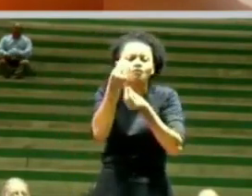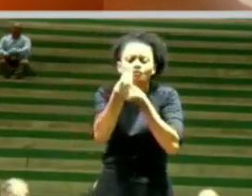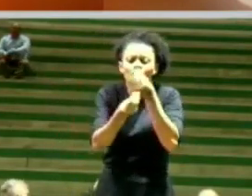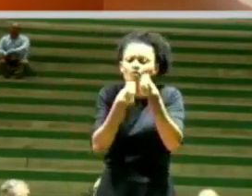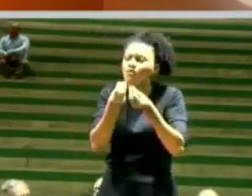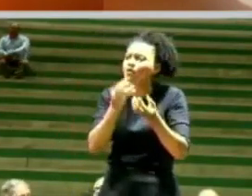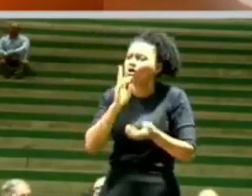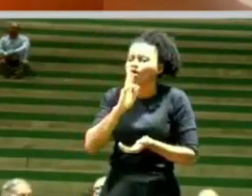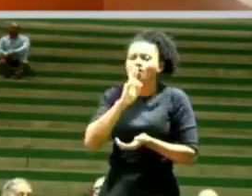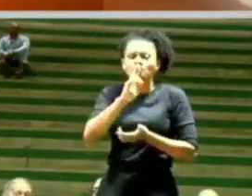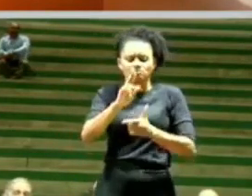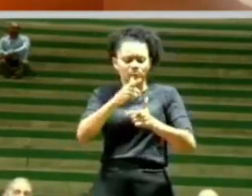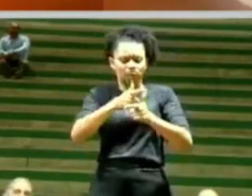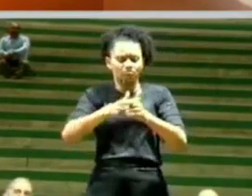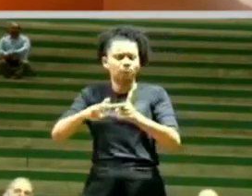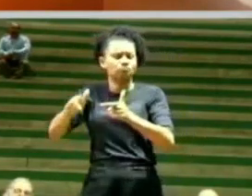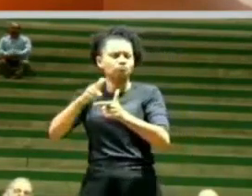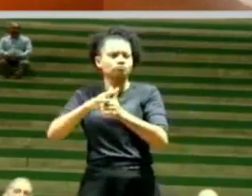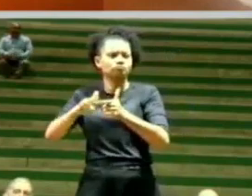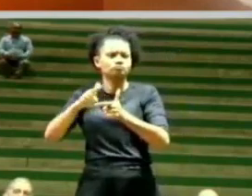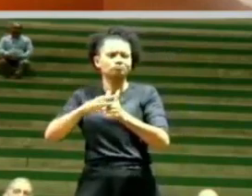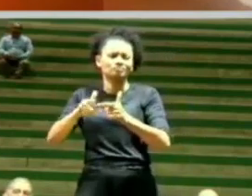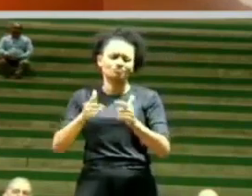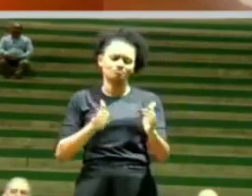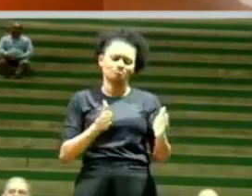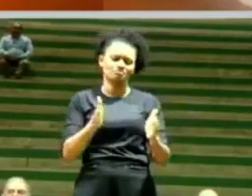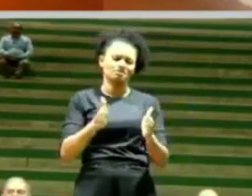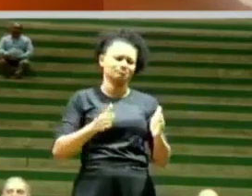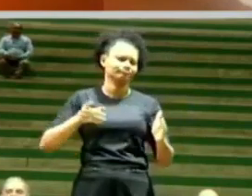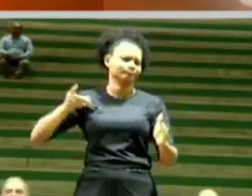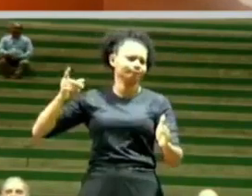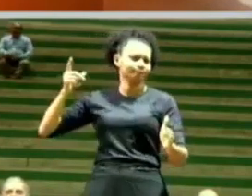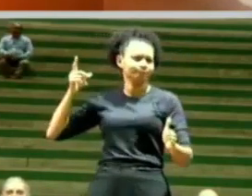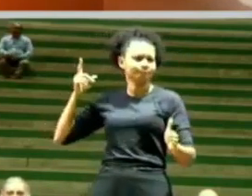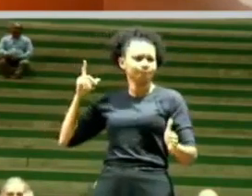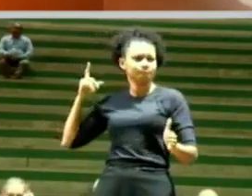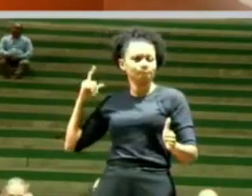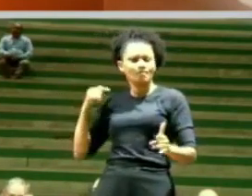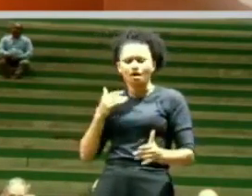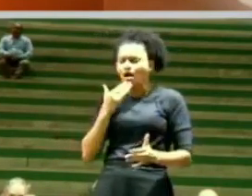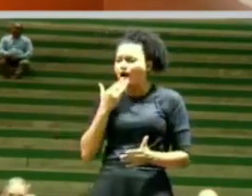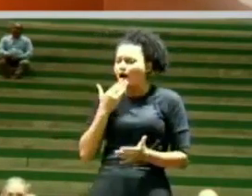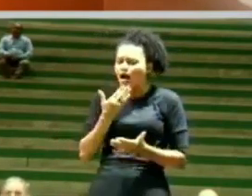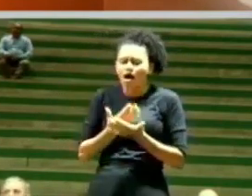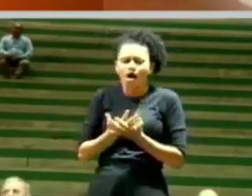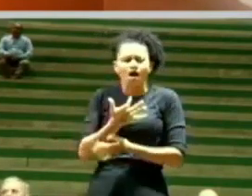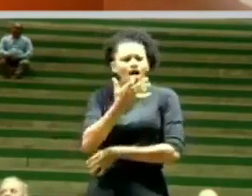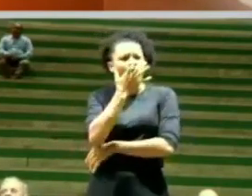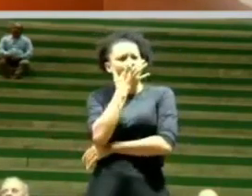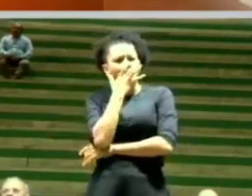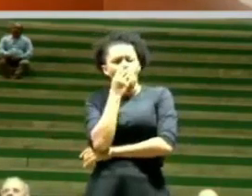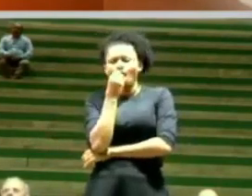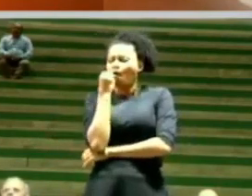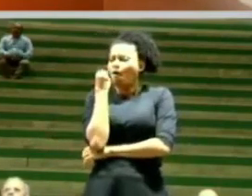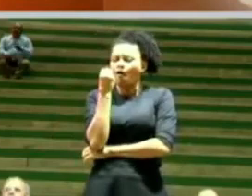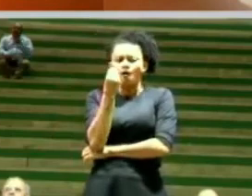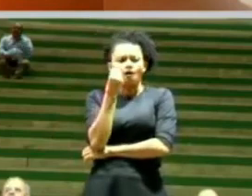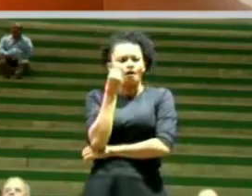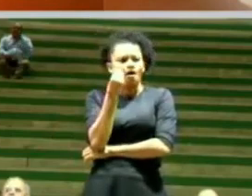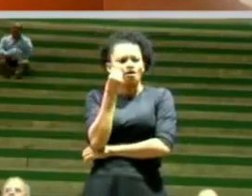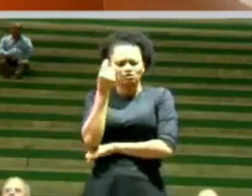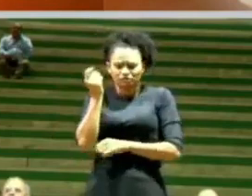solução para os problemas da sua época. E é impressionante com